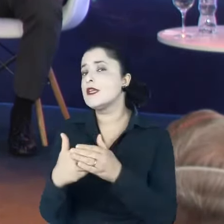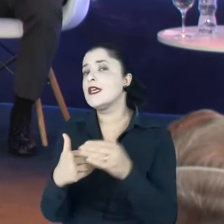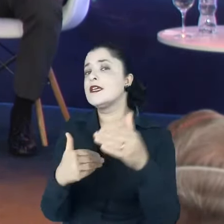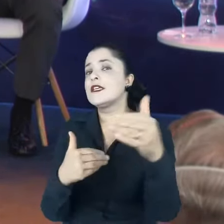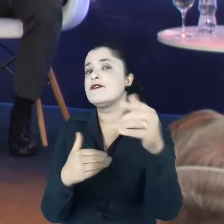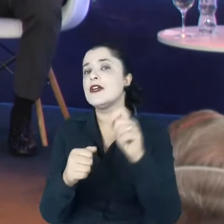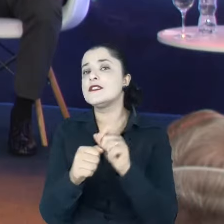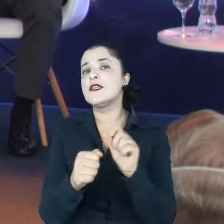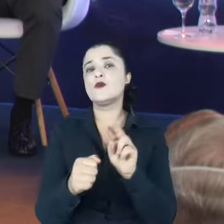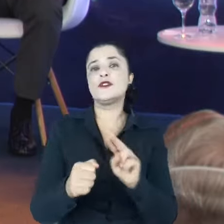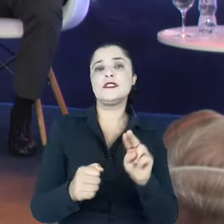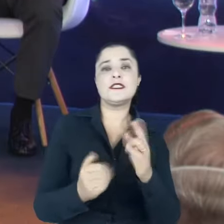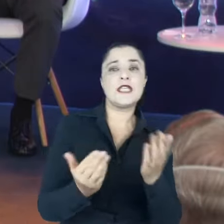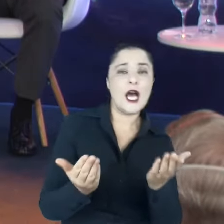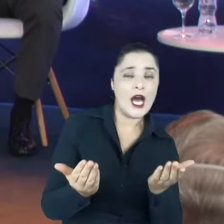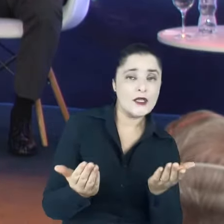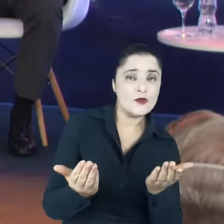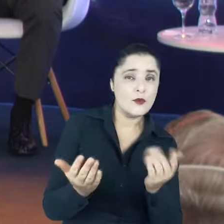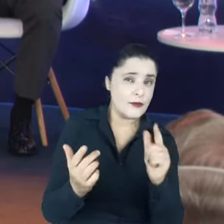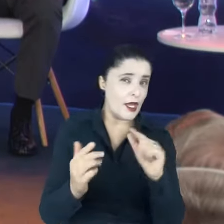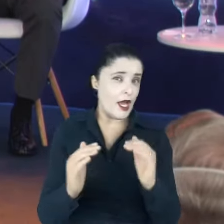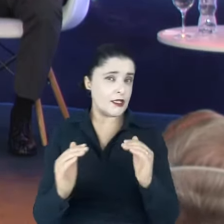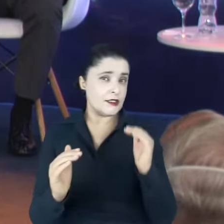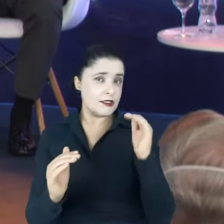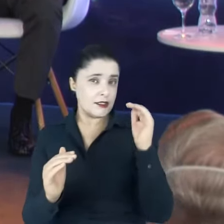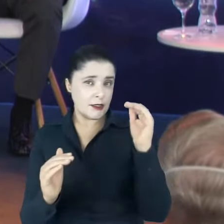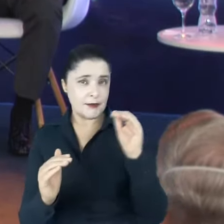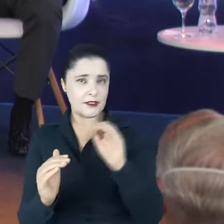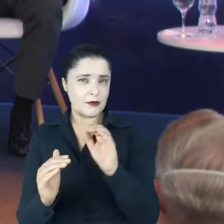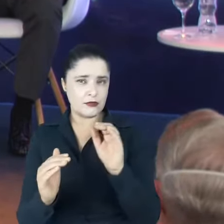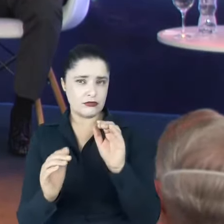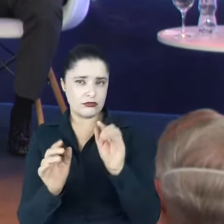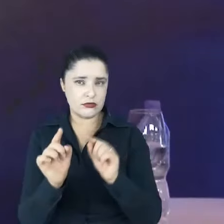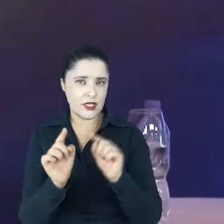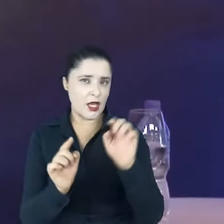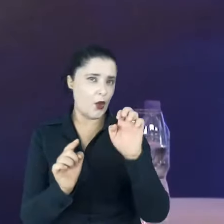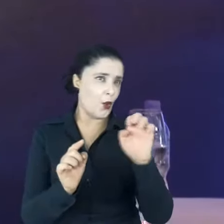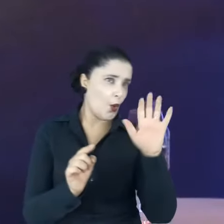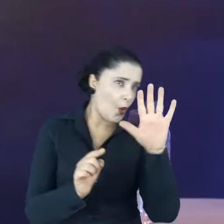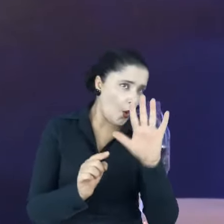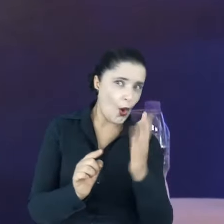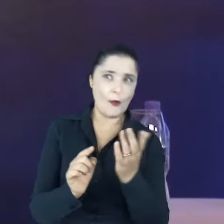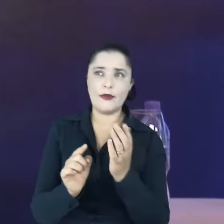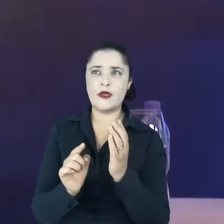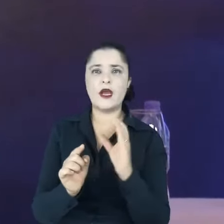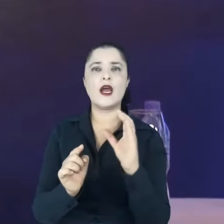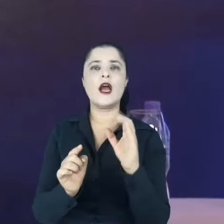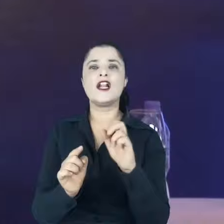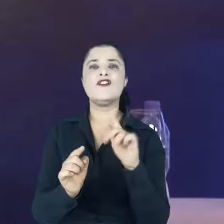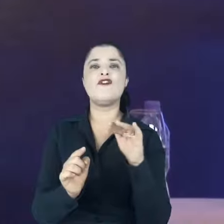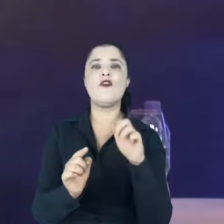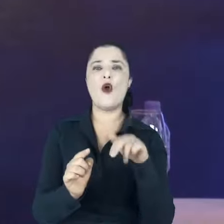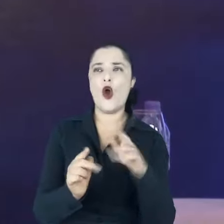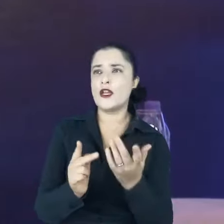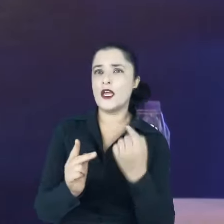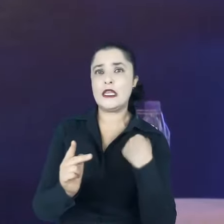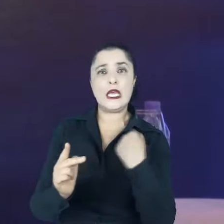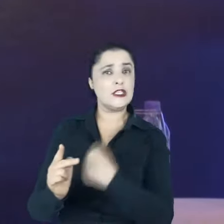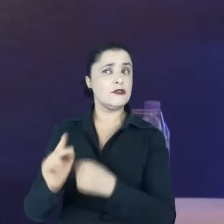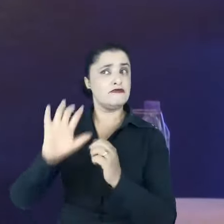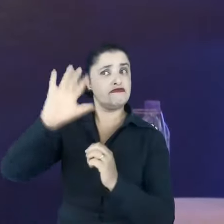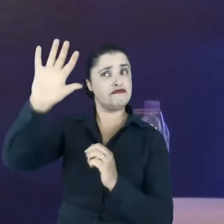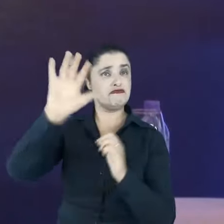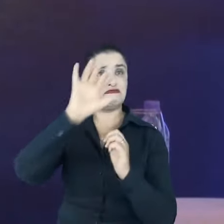utilizadas acima da linha do Equador, ou na Europa, na Califórnia ou na China, podem ser umas, e outras